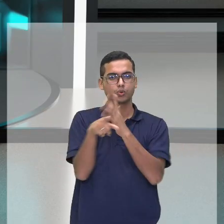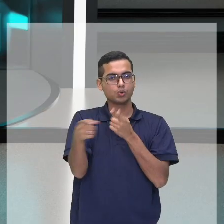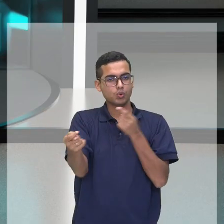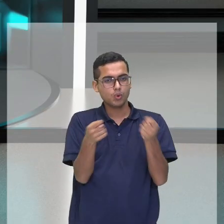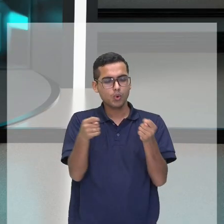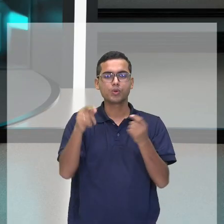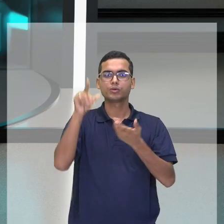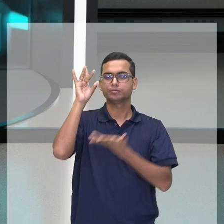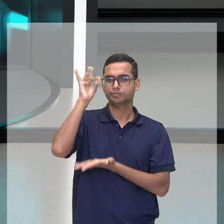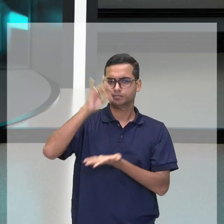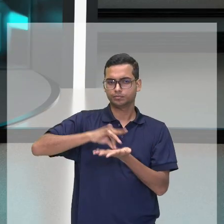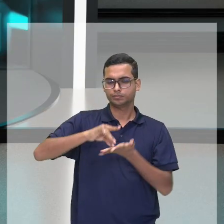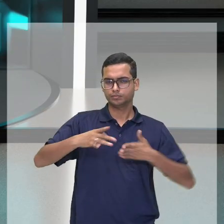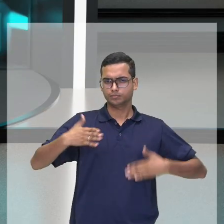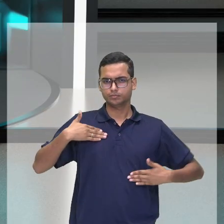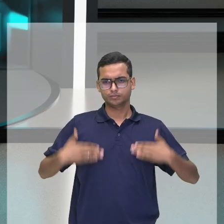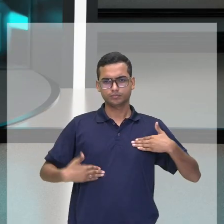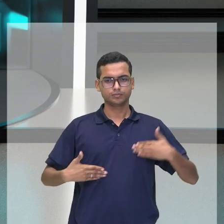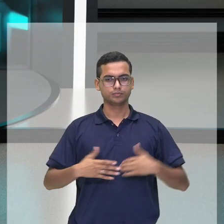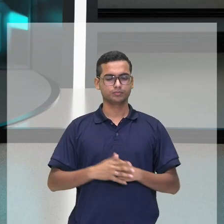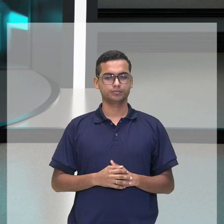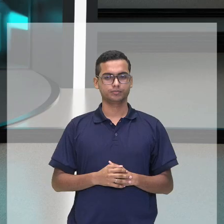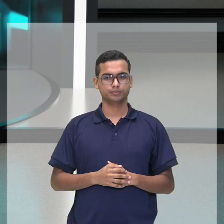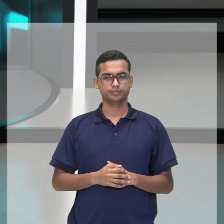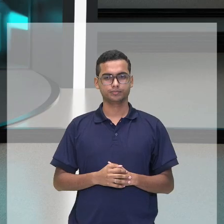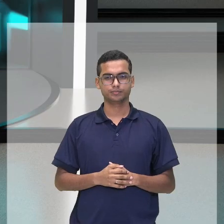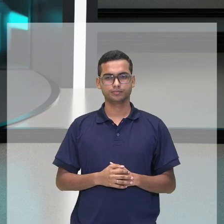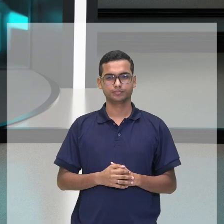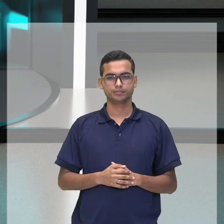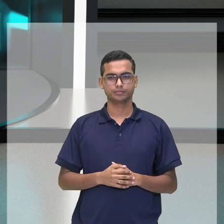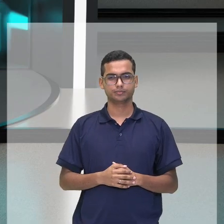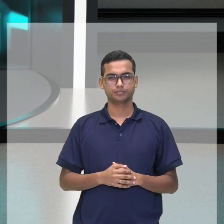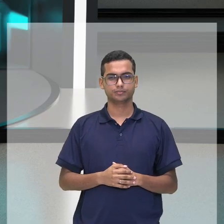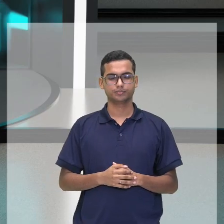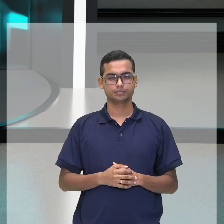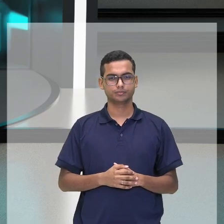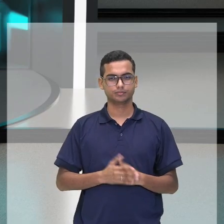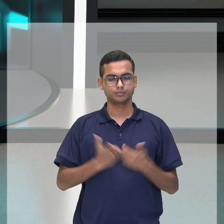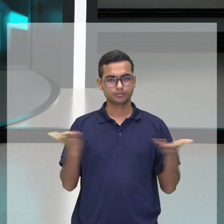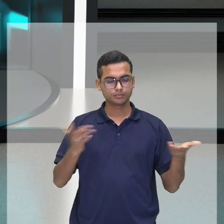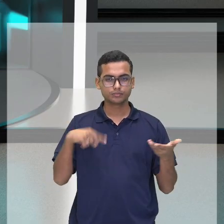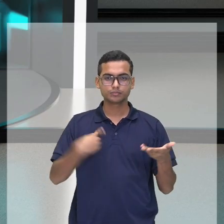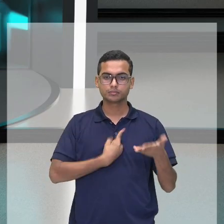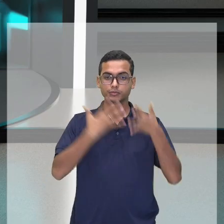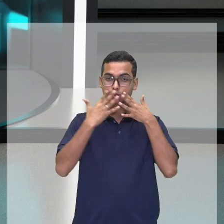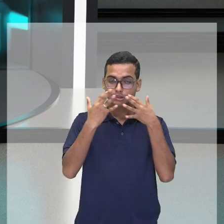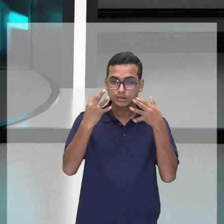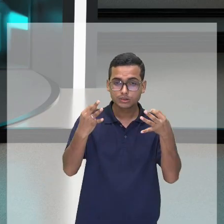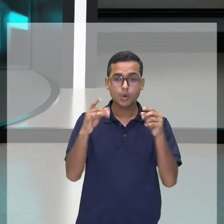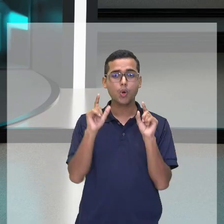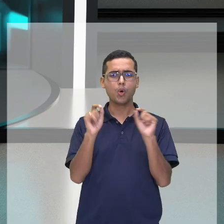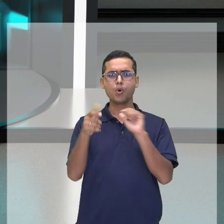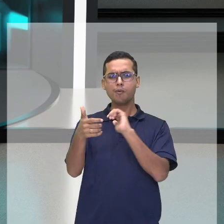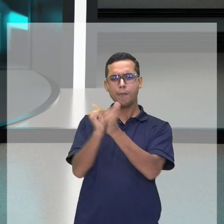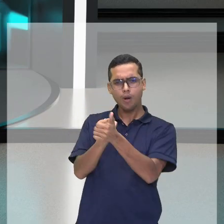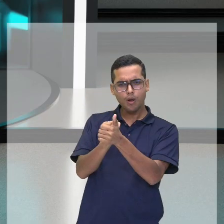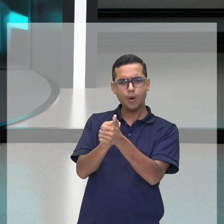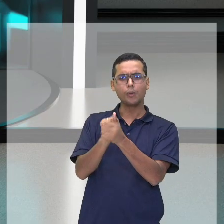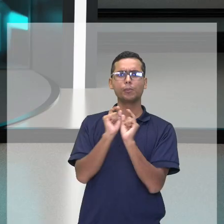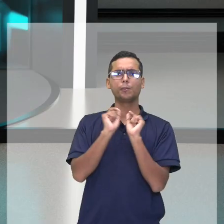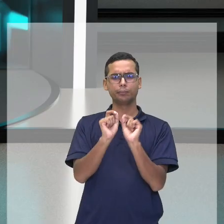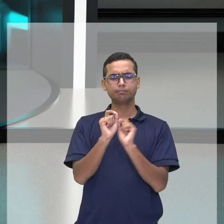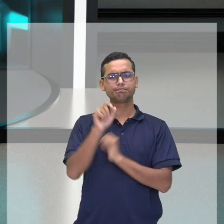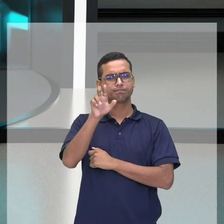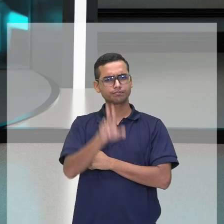motor. Mas aí, nós vamos nos ater hoje a alguns esportes que são até